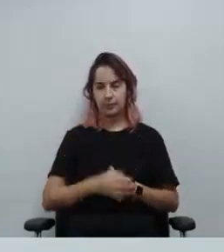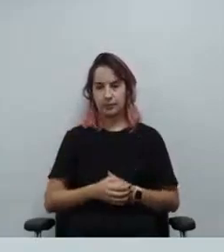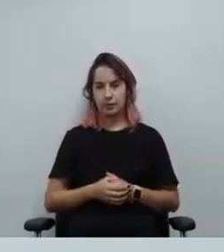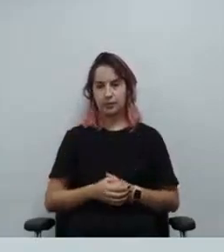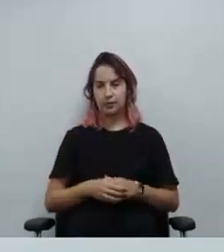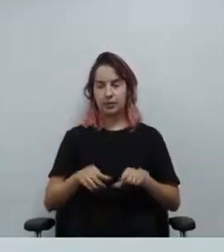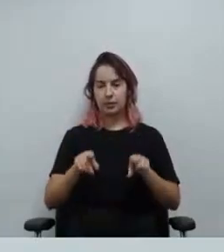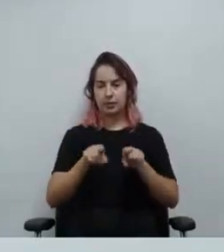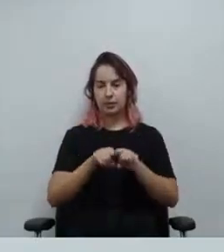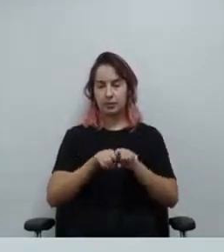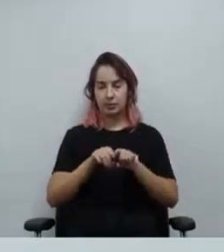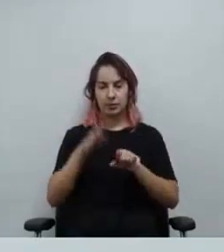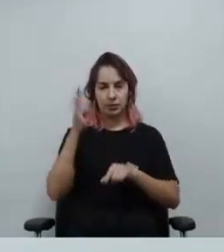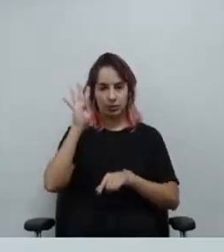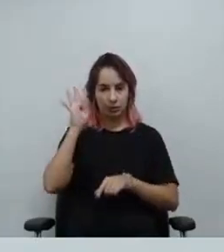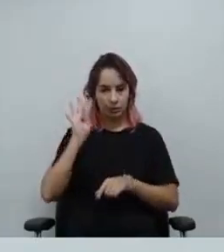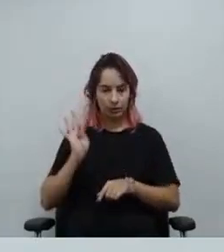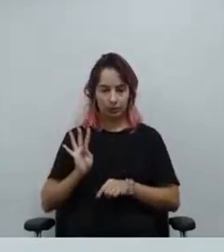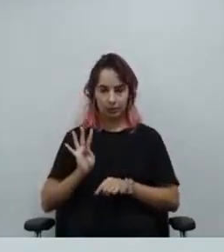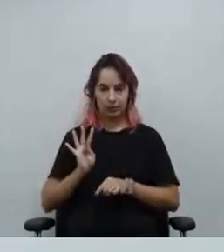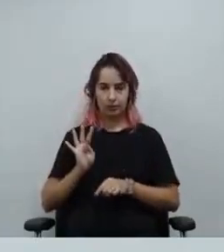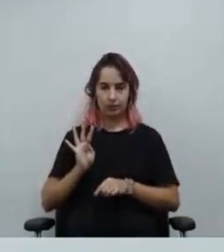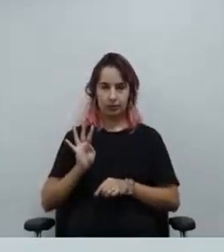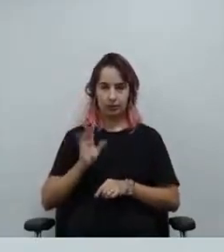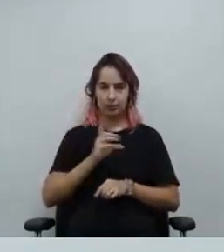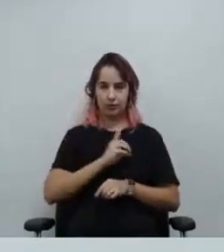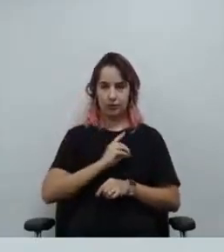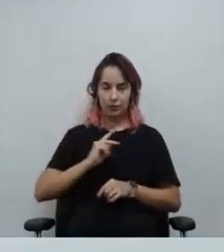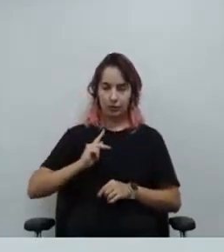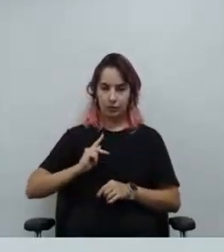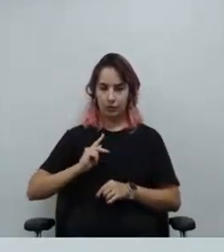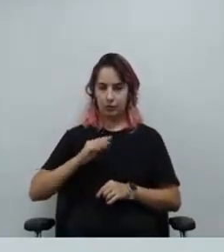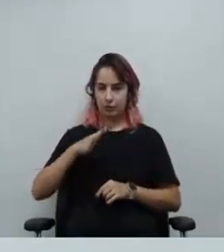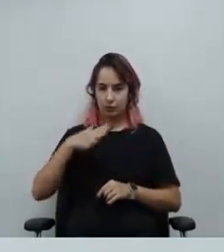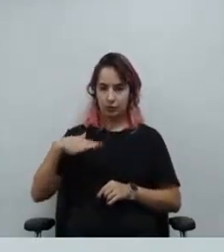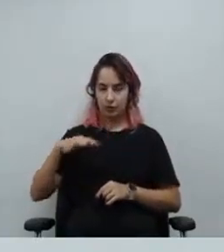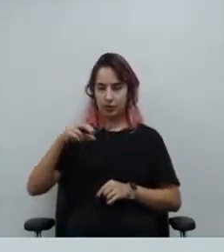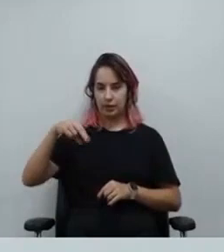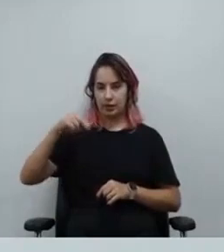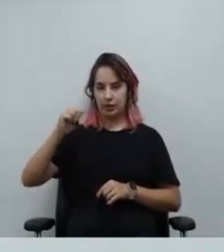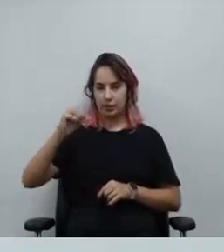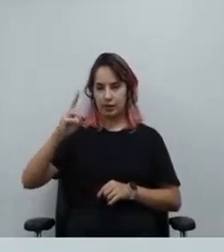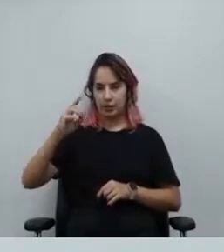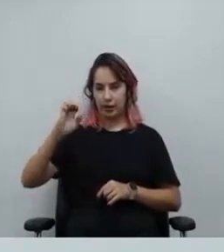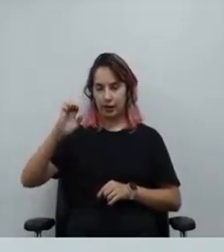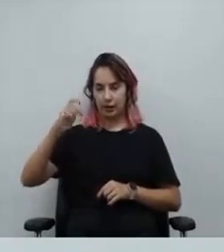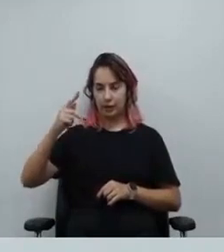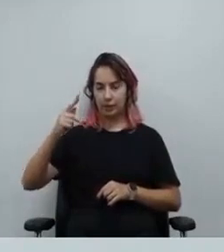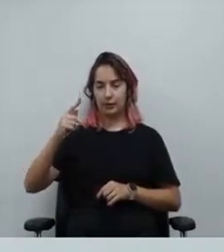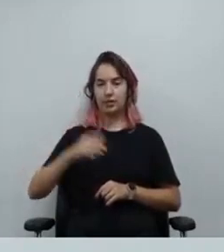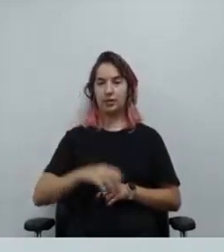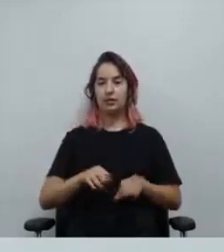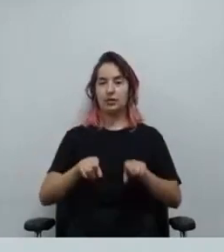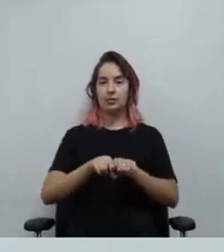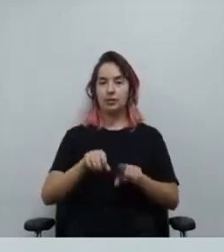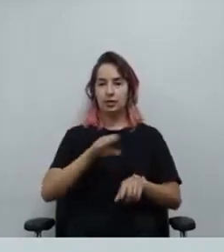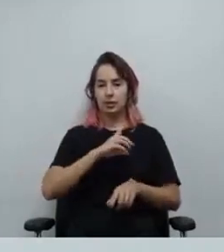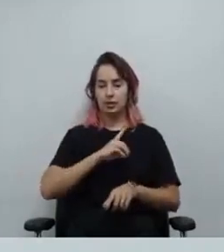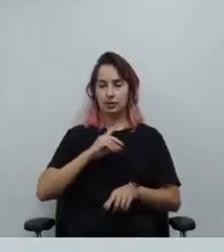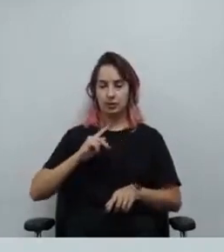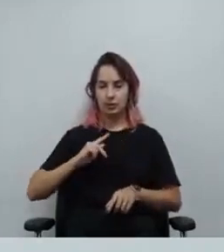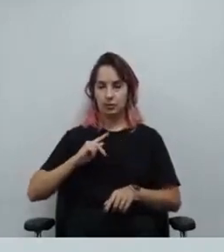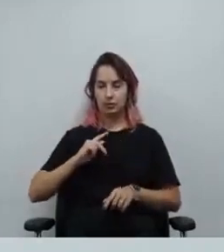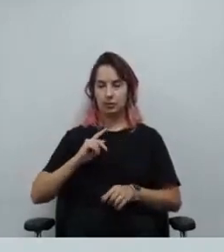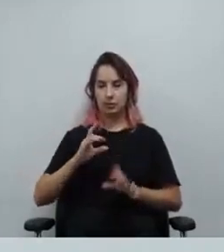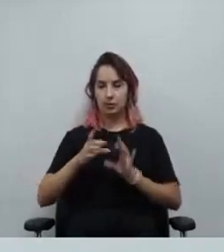foi realizada na quarta-feira, como disse o Defensor Público Geral, a ANADEP, o CONDEG, a Defensoria Pública da União, tiveram uma reunião com o